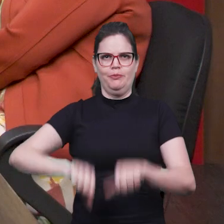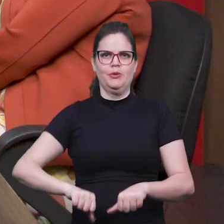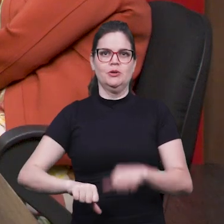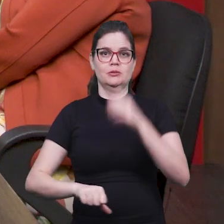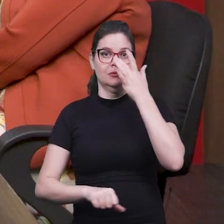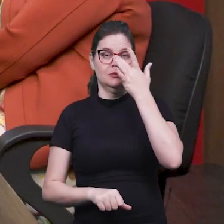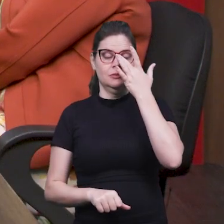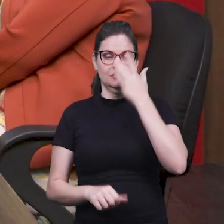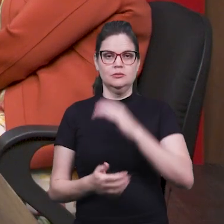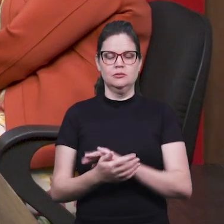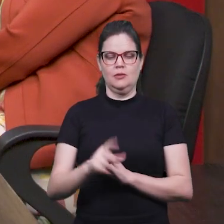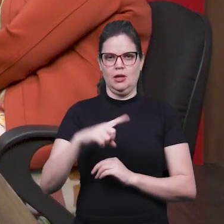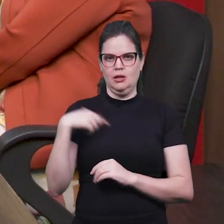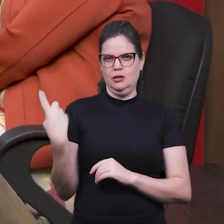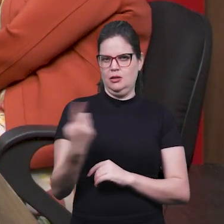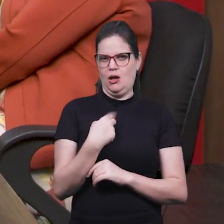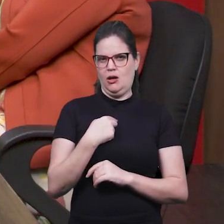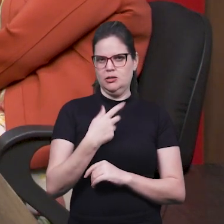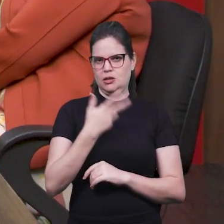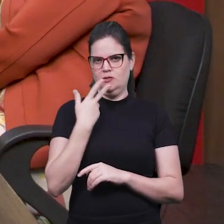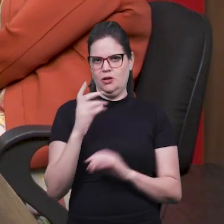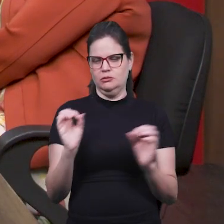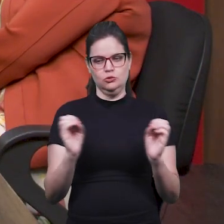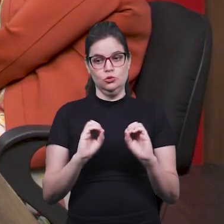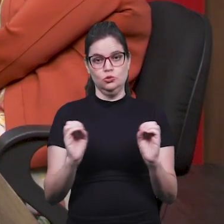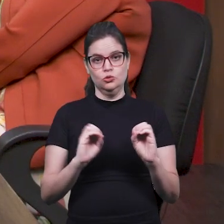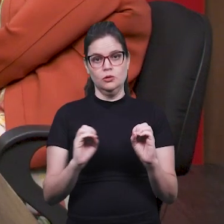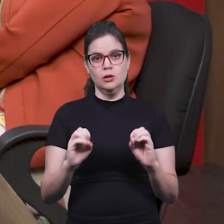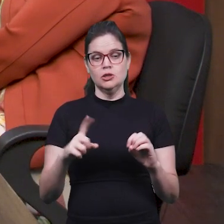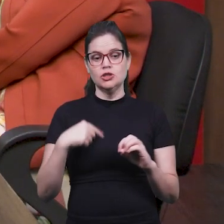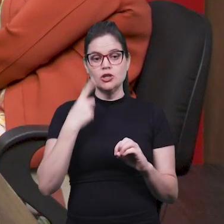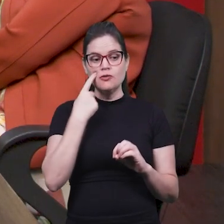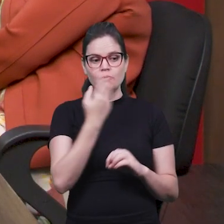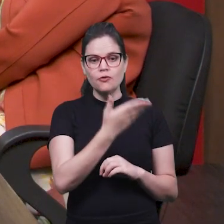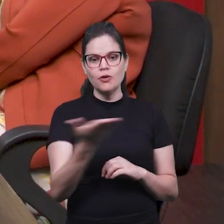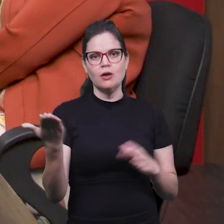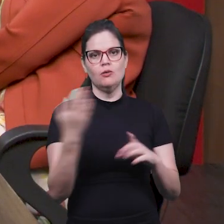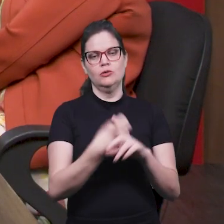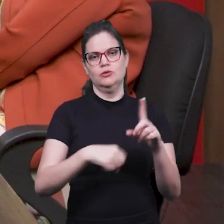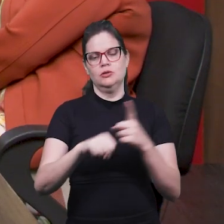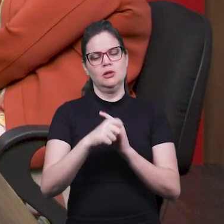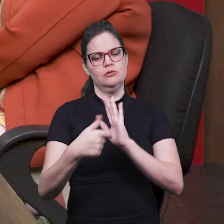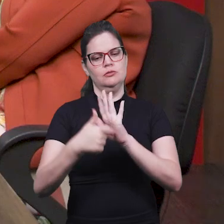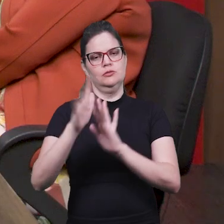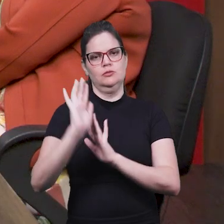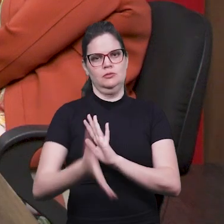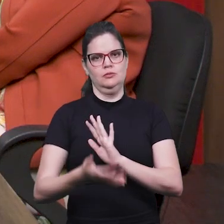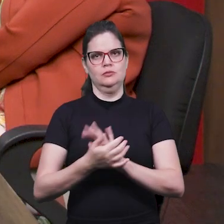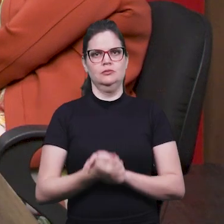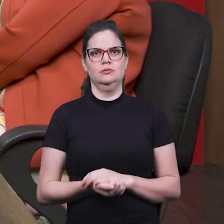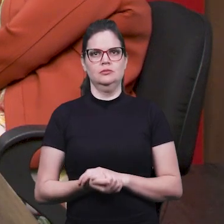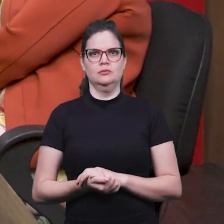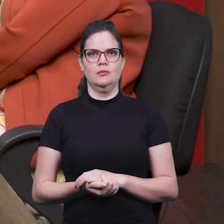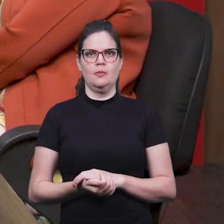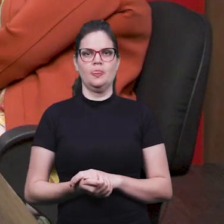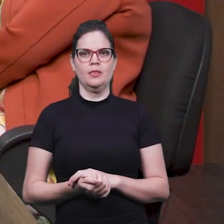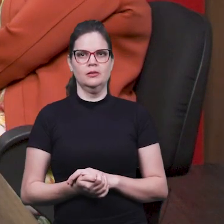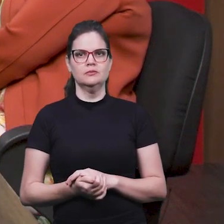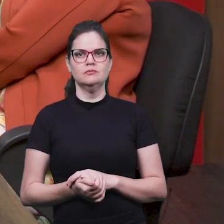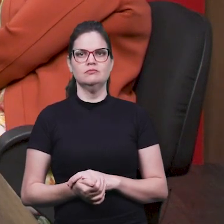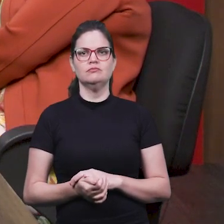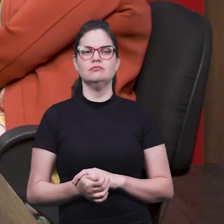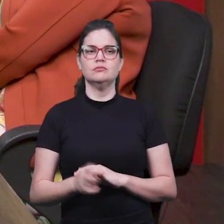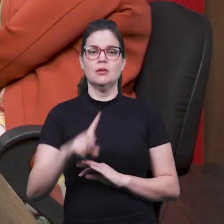como igreja, a ciência está dizendo isso. Então eu acho que nós precisamos, viu, Fernanda e Kézia, eu acho que nós precisamos